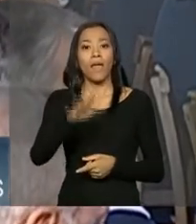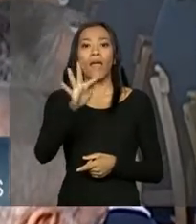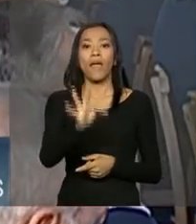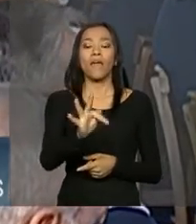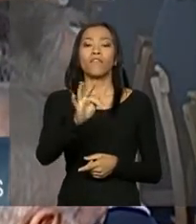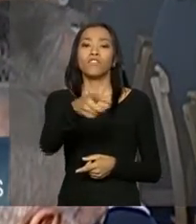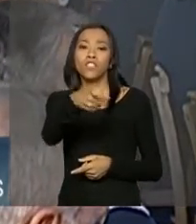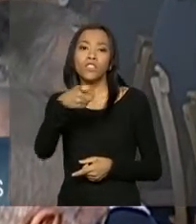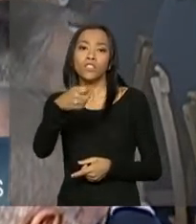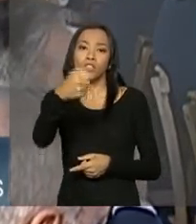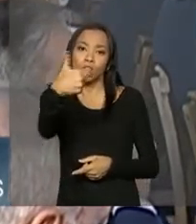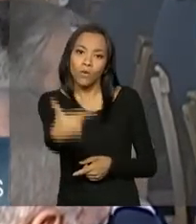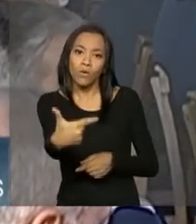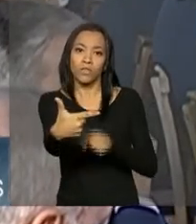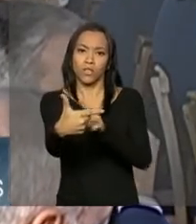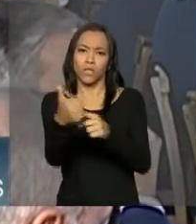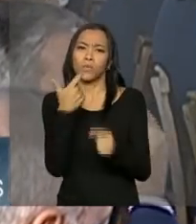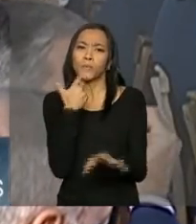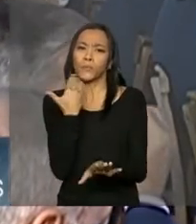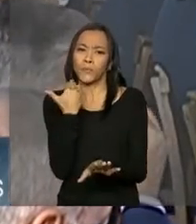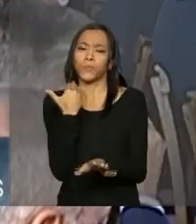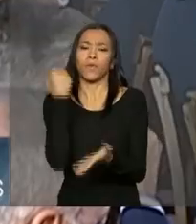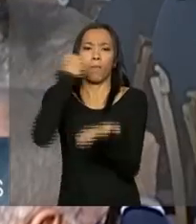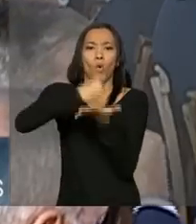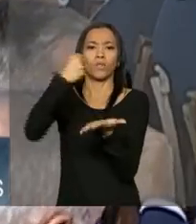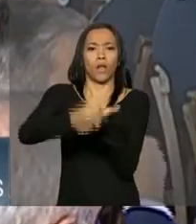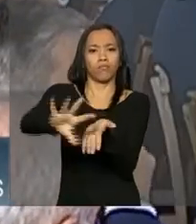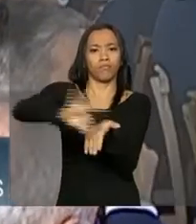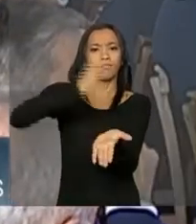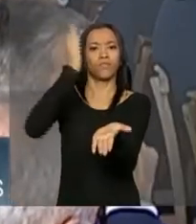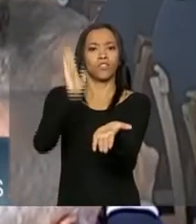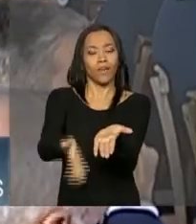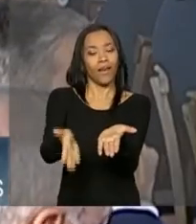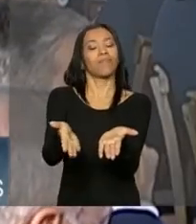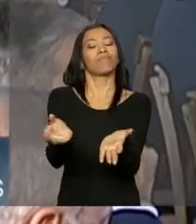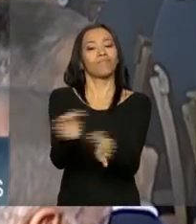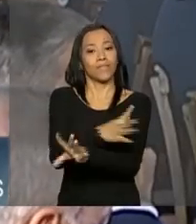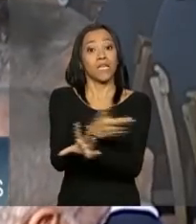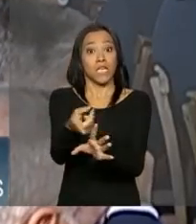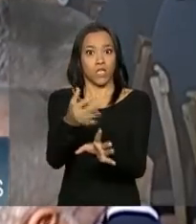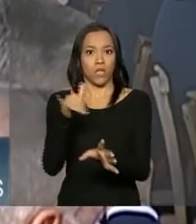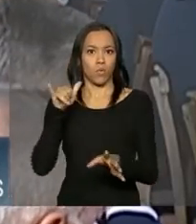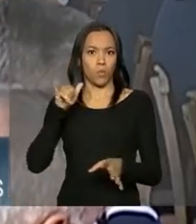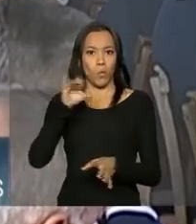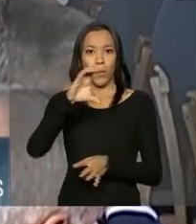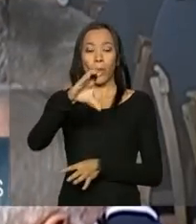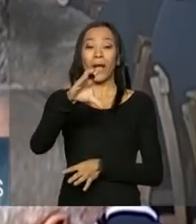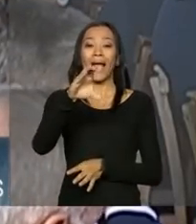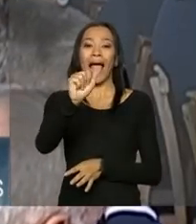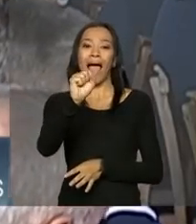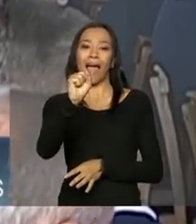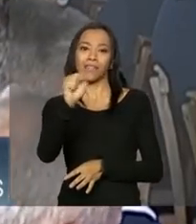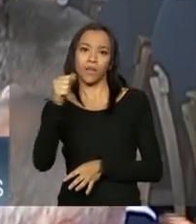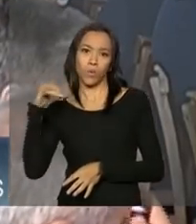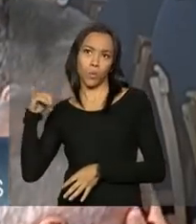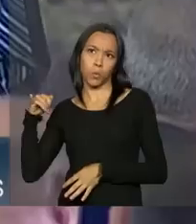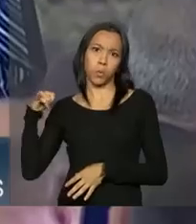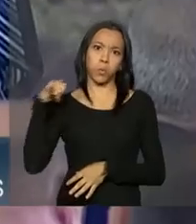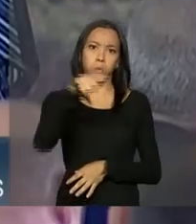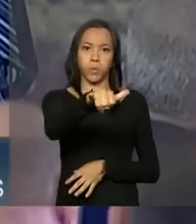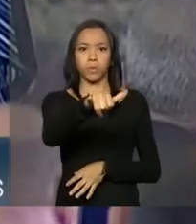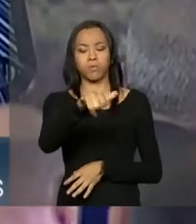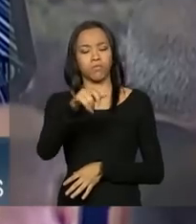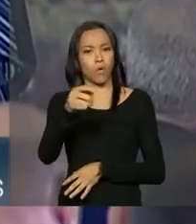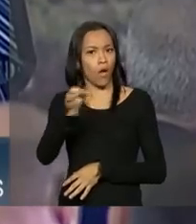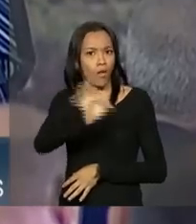financeiro comemoramos recentemente, dotará o Brasil de um caça supersônico de última geração.